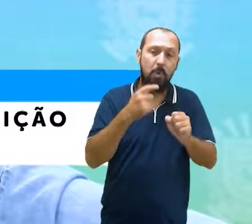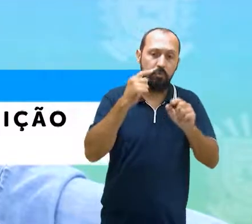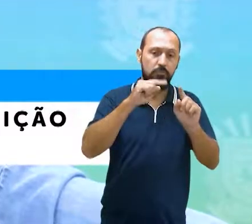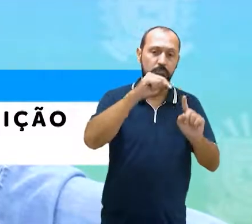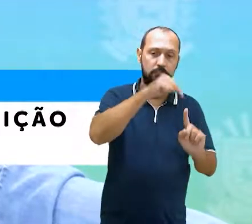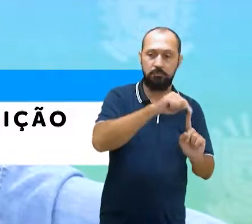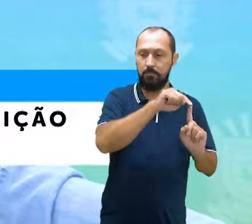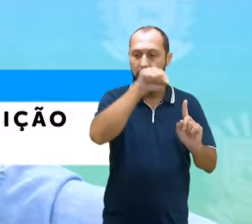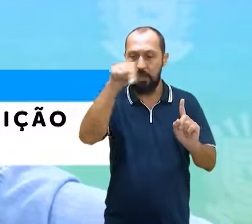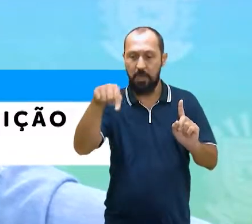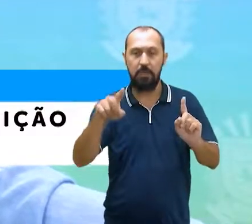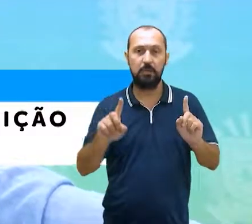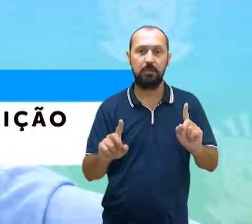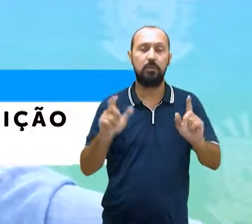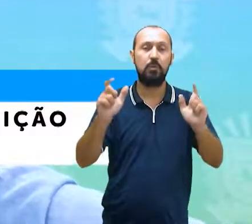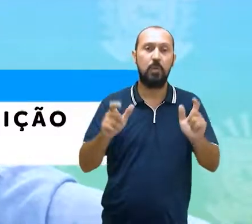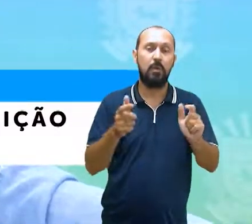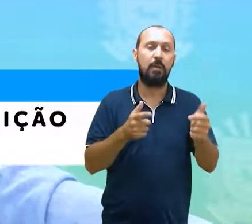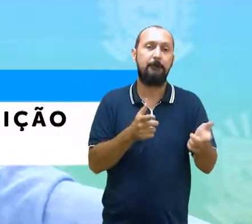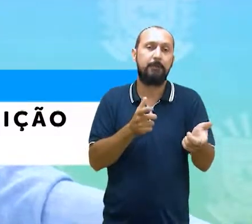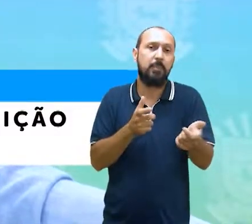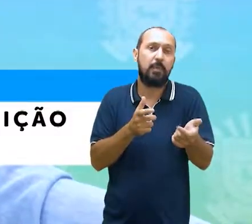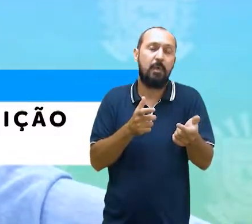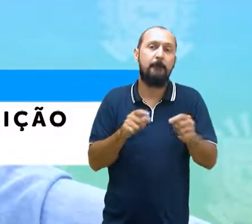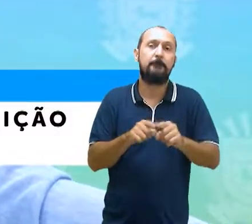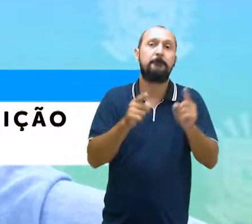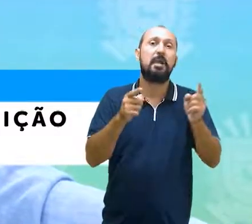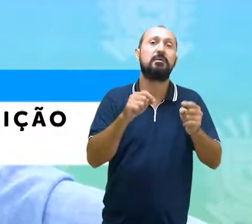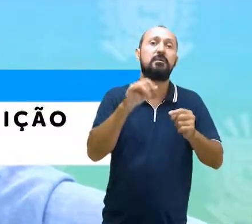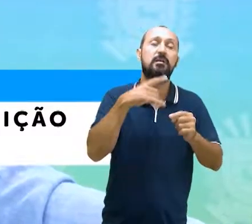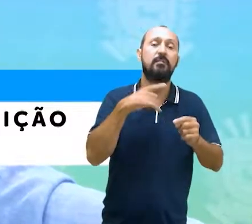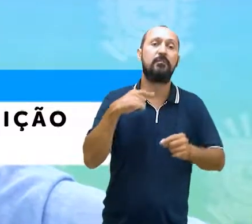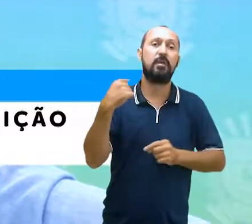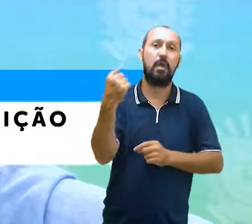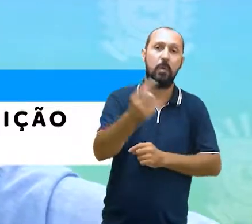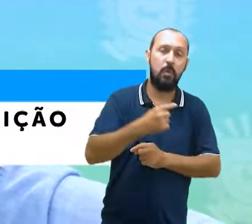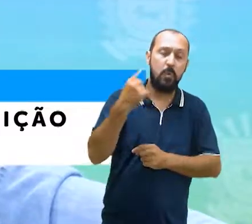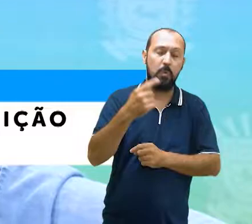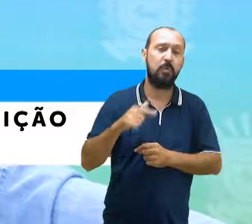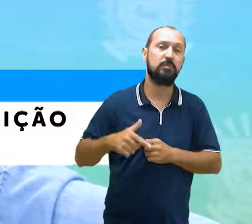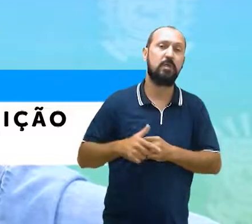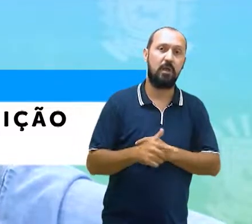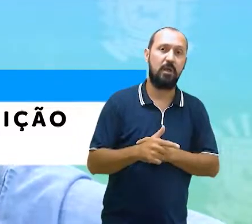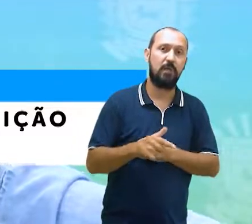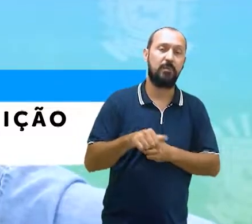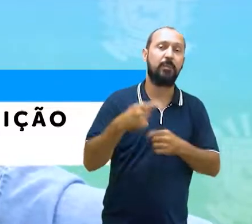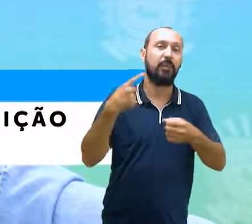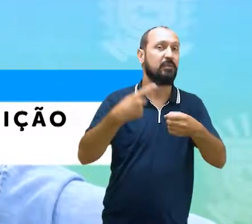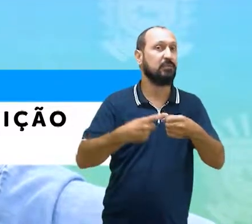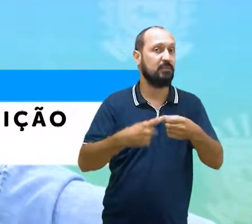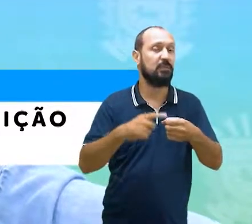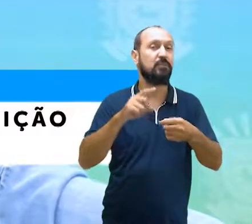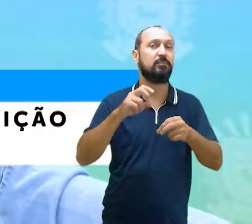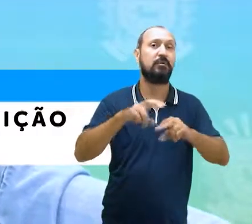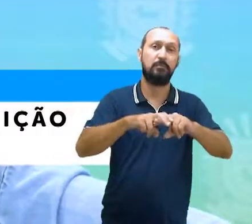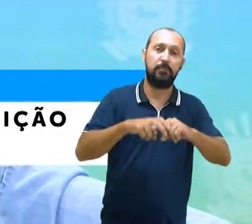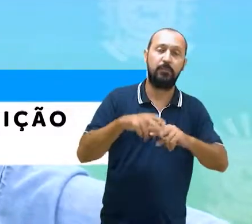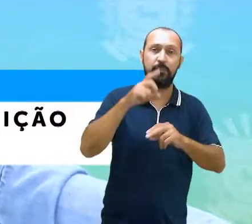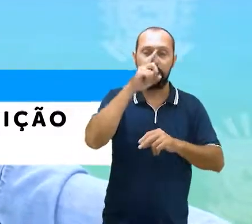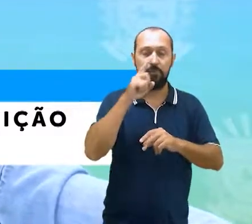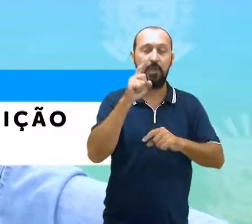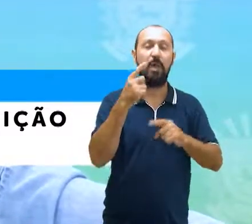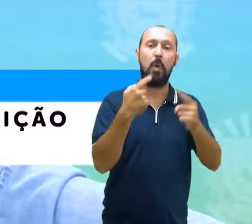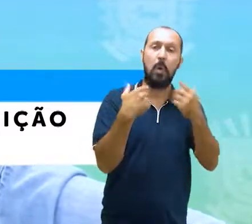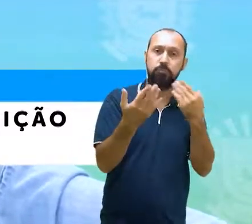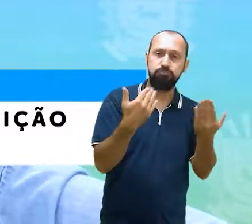Exército para percorrer um trecho para ir até lá no seu estande para dar o tiro. Mas e se ele ficar rodando com essa arma pela